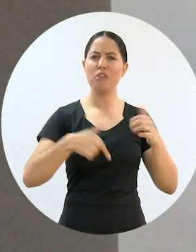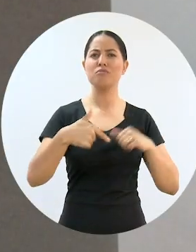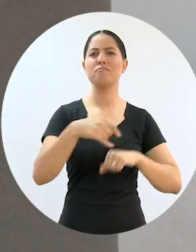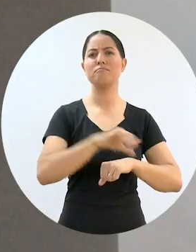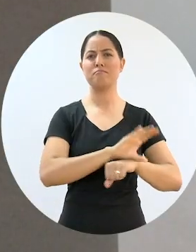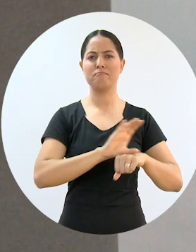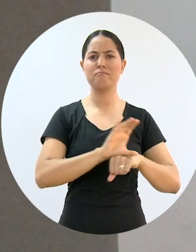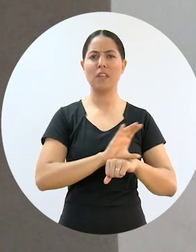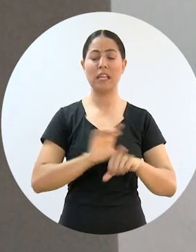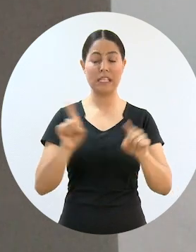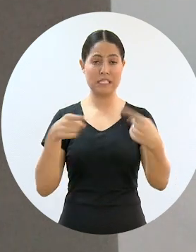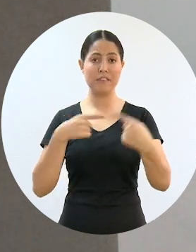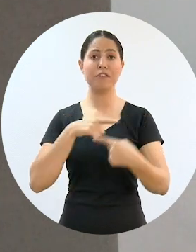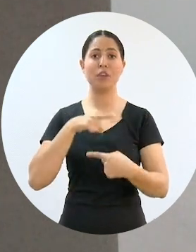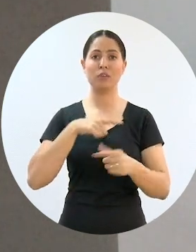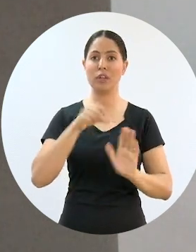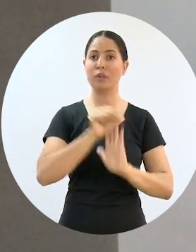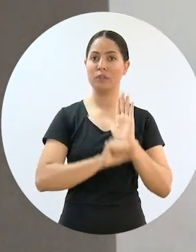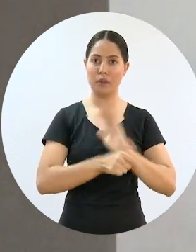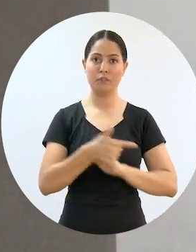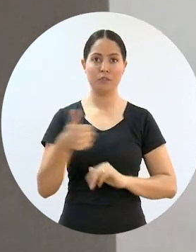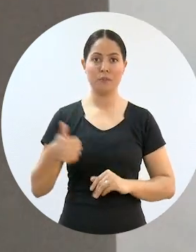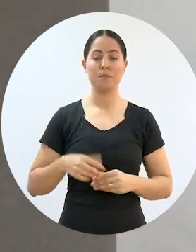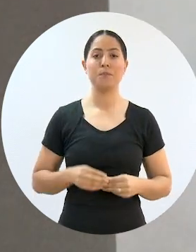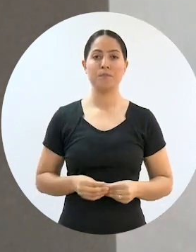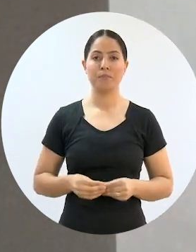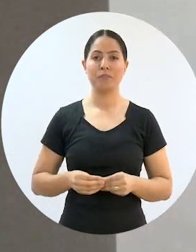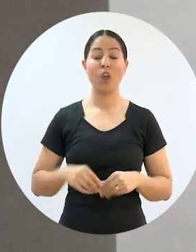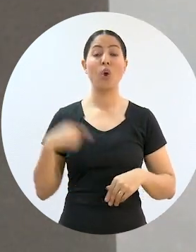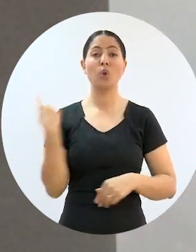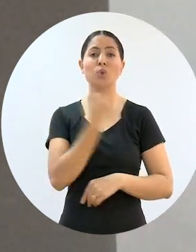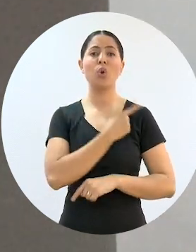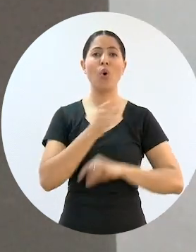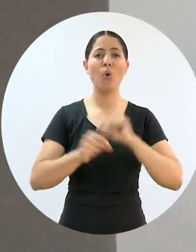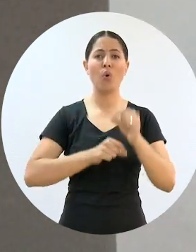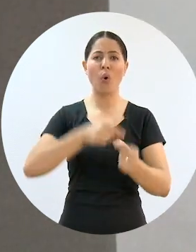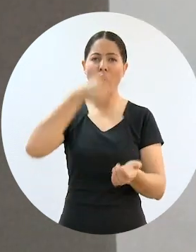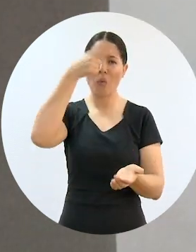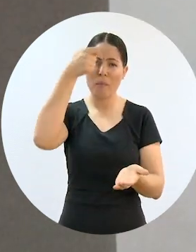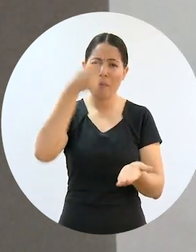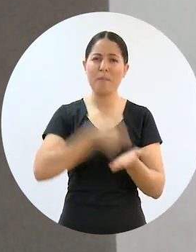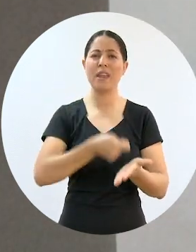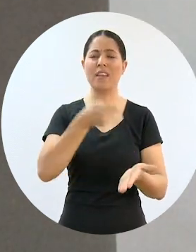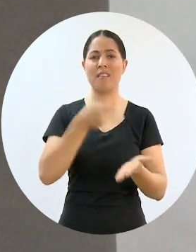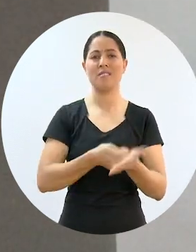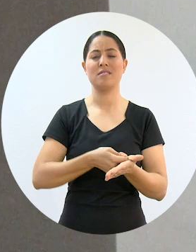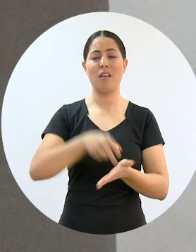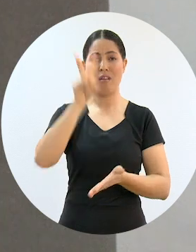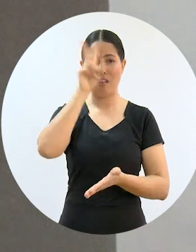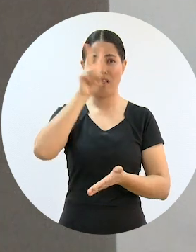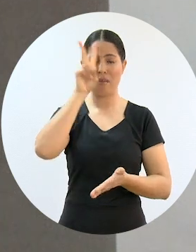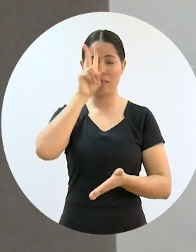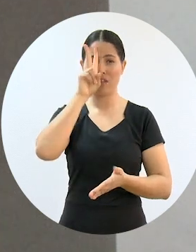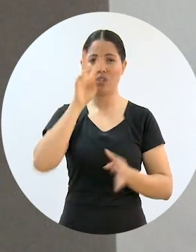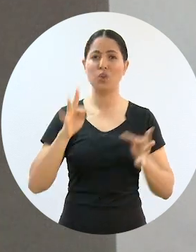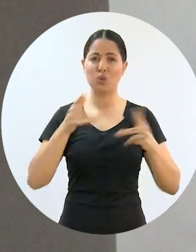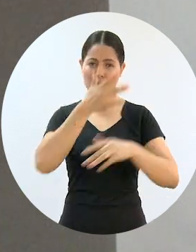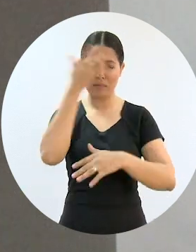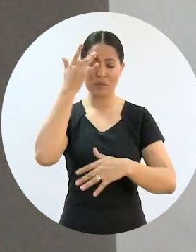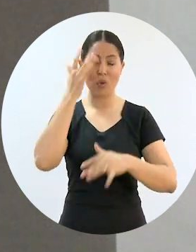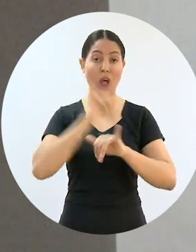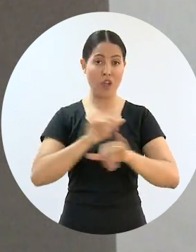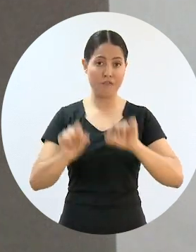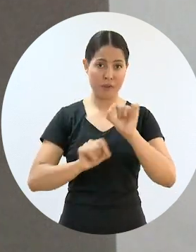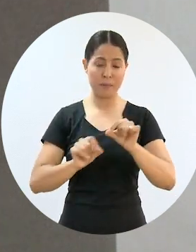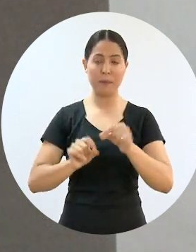e os desafios da advocacia no século XXI. A nossa obrigação, a nossa memória coletiva dos operadores do